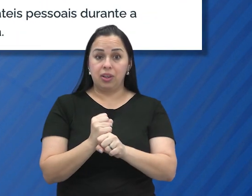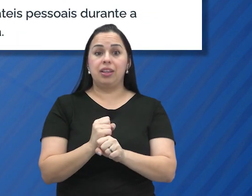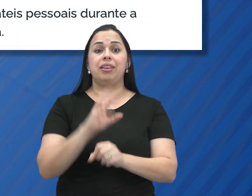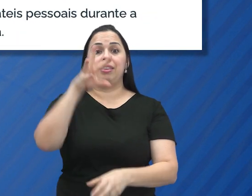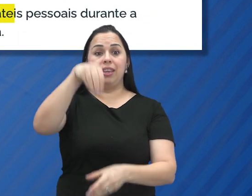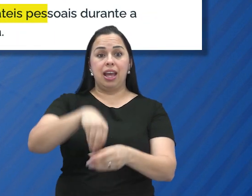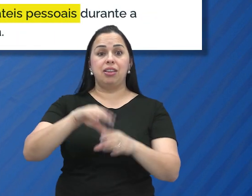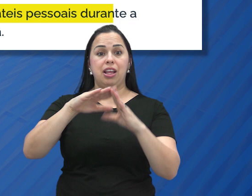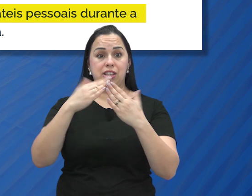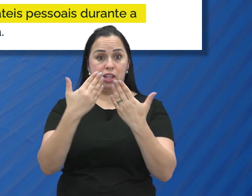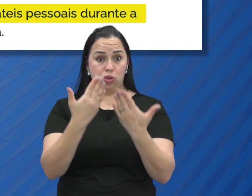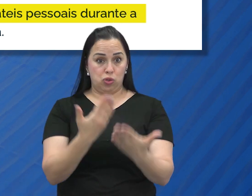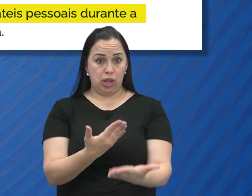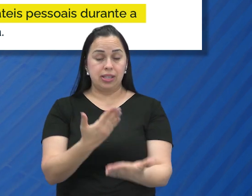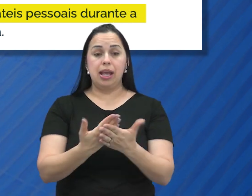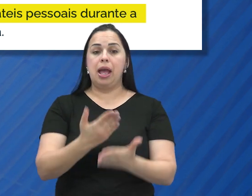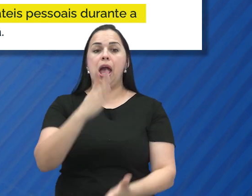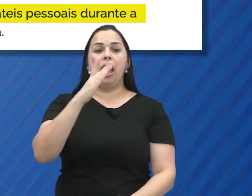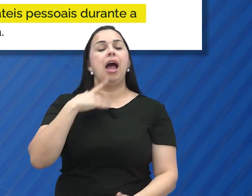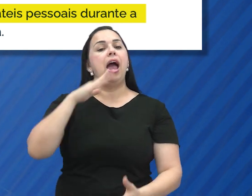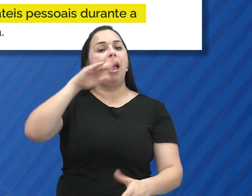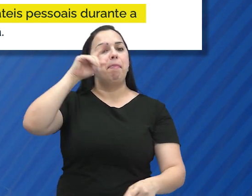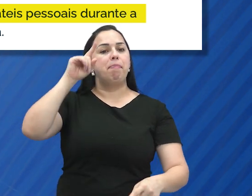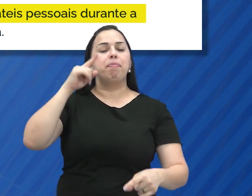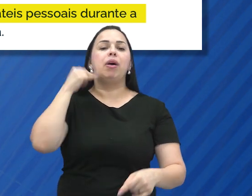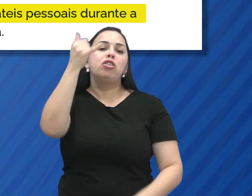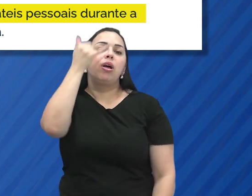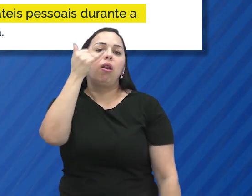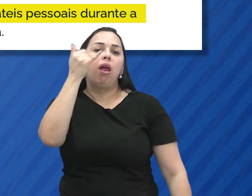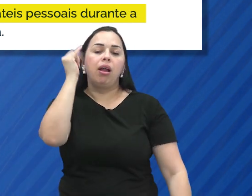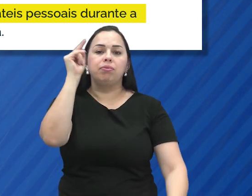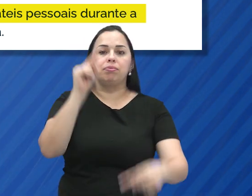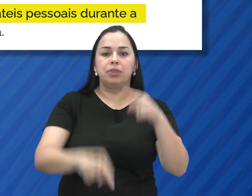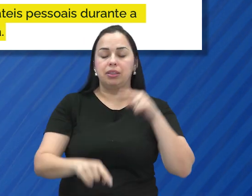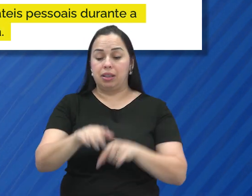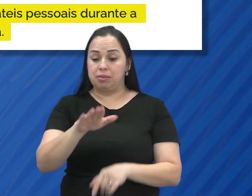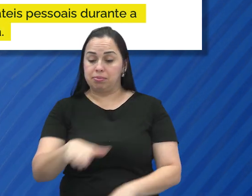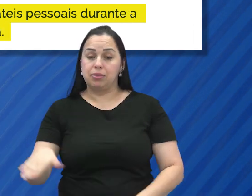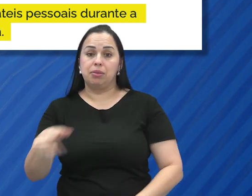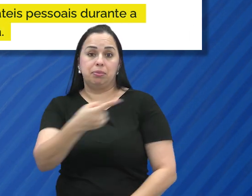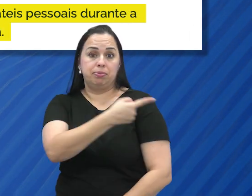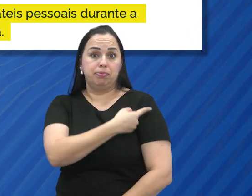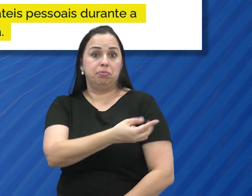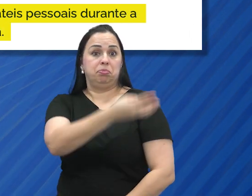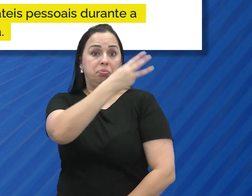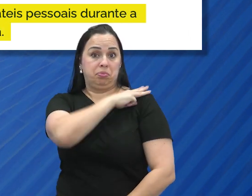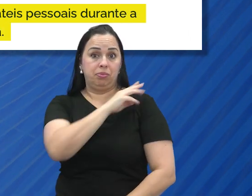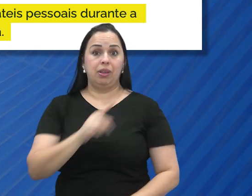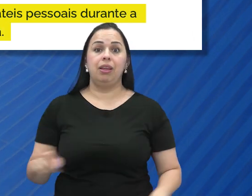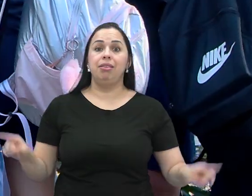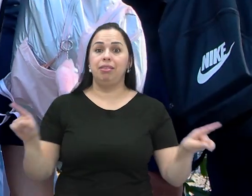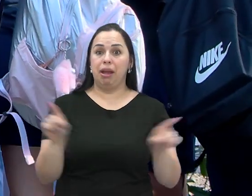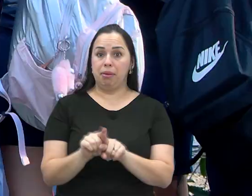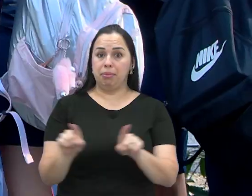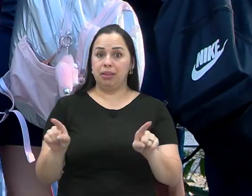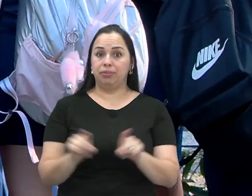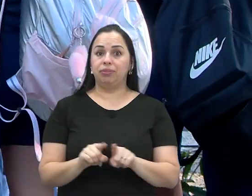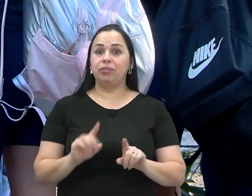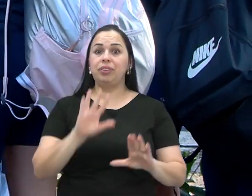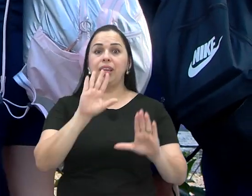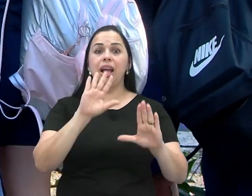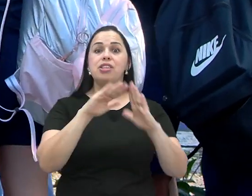proíbe o uso de aparelhos eletrônicos portáteis nas unidades de ensino infantil, fundamental e médio.